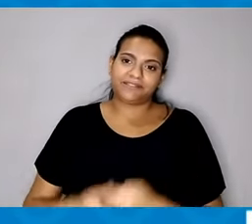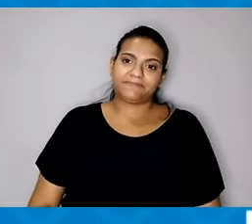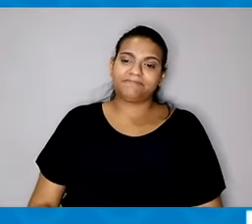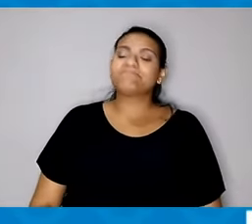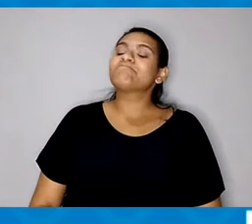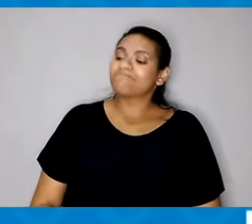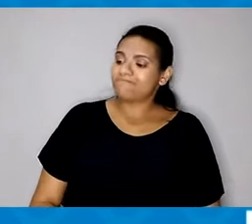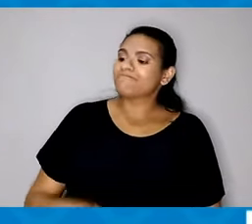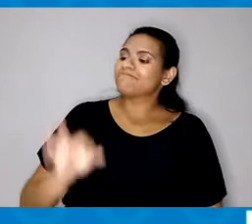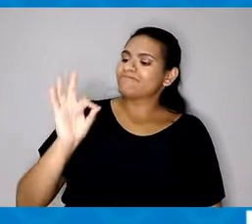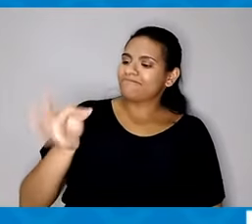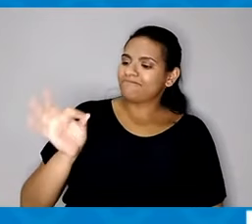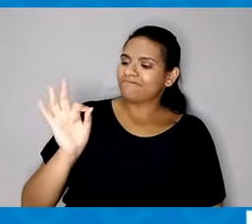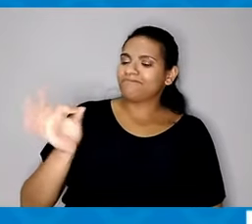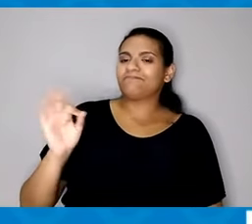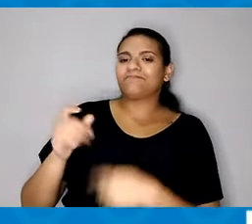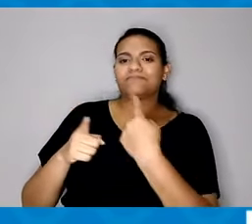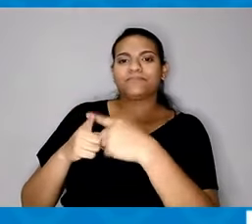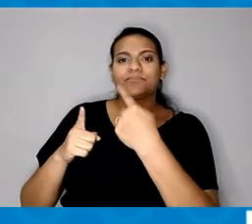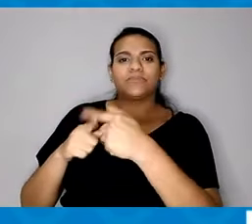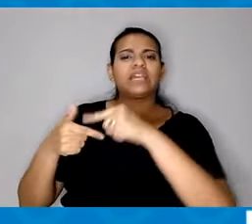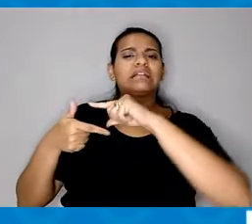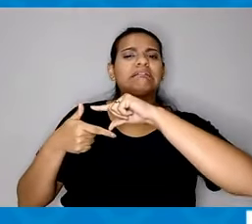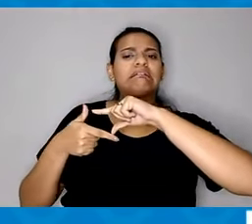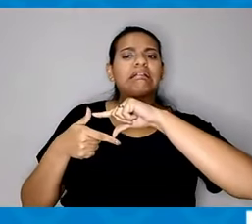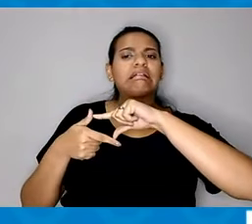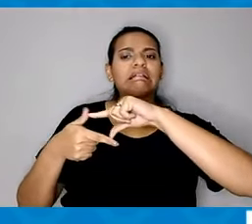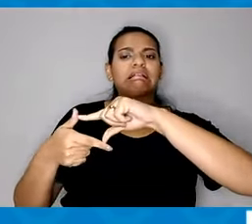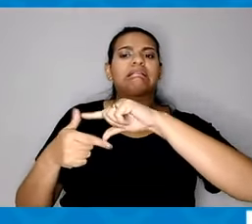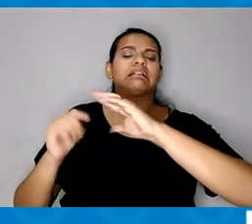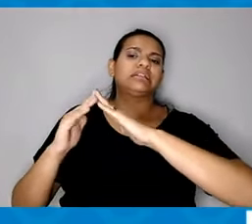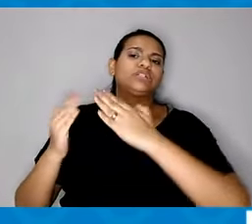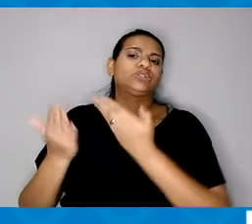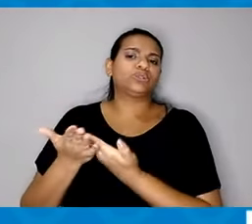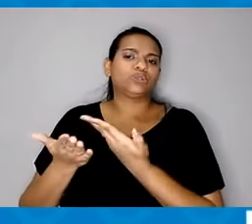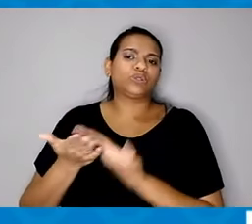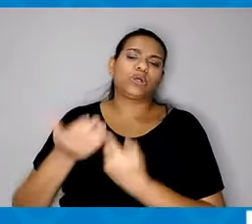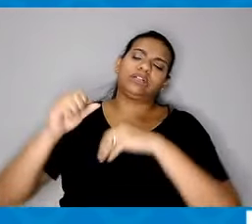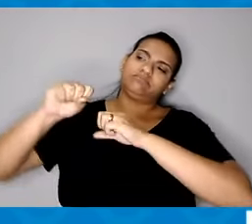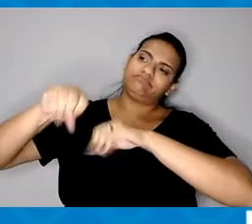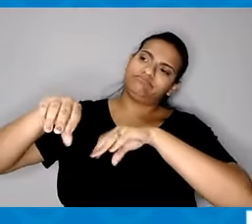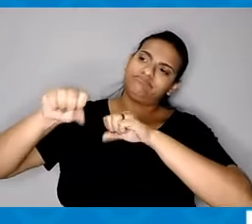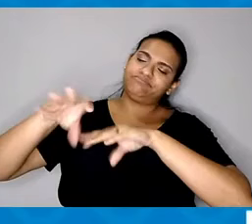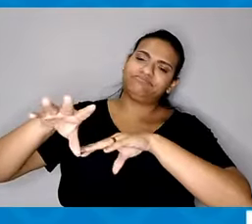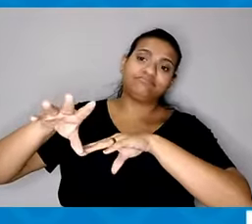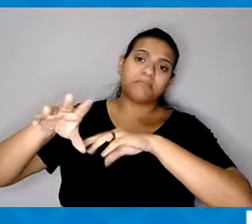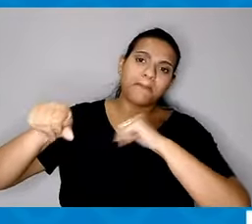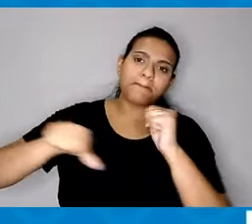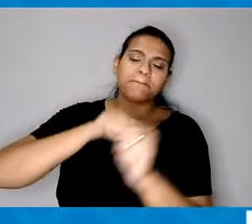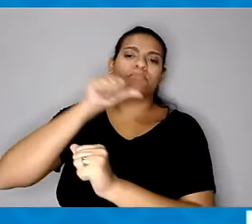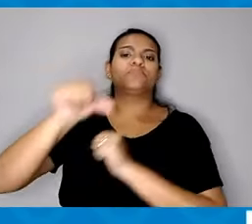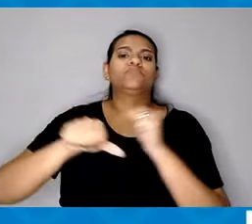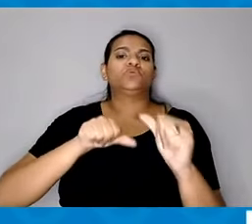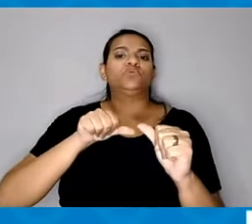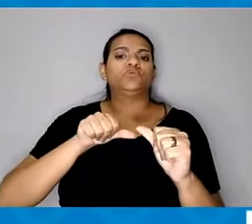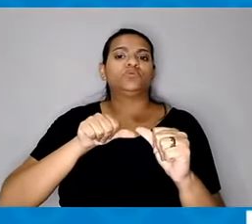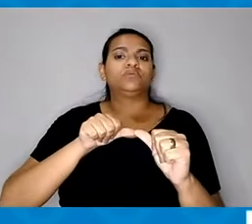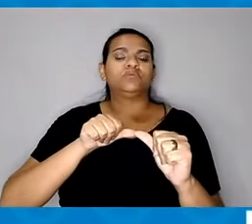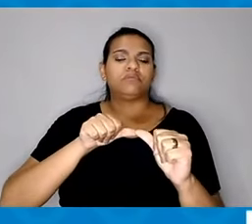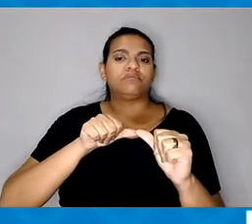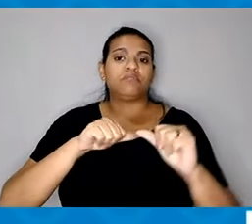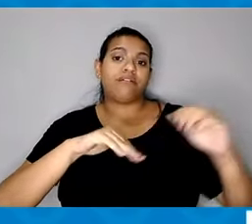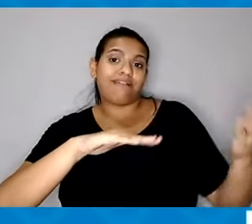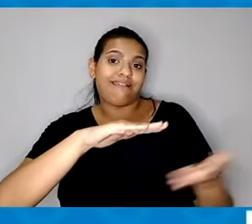modelo tradicional, né, de escola, de educação, para um modelo que realmente traga um desenvolvimento pleno,